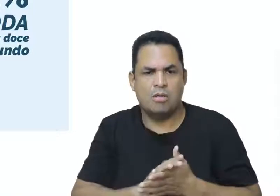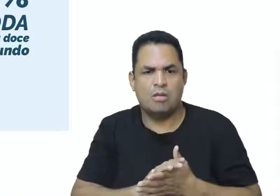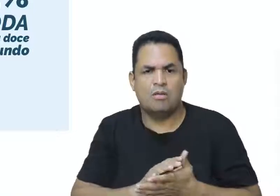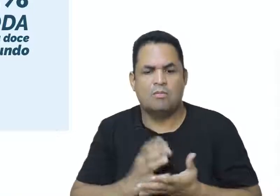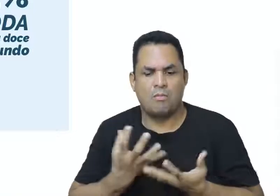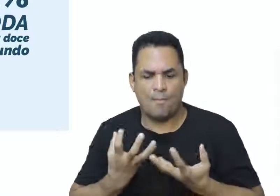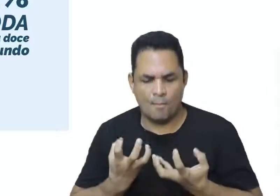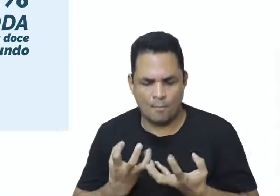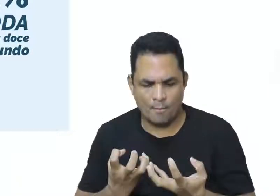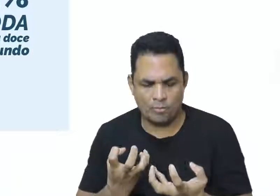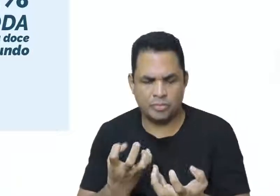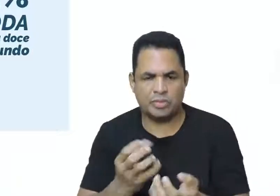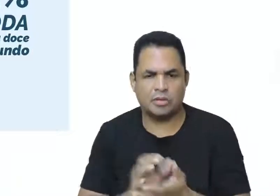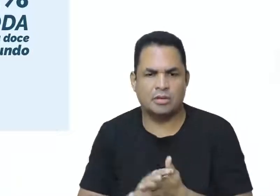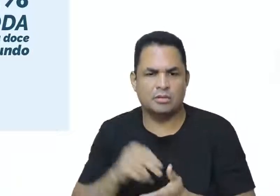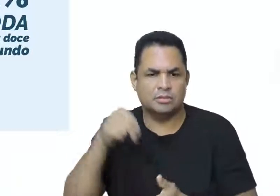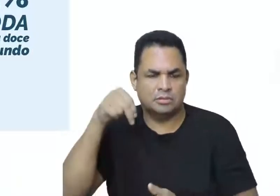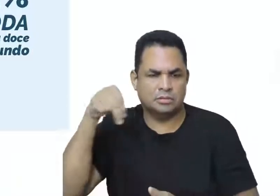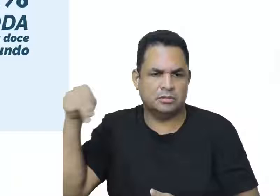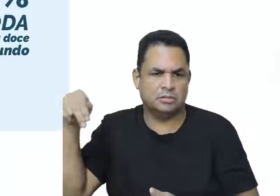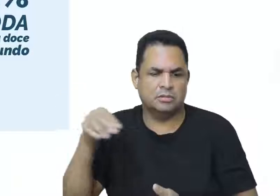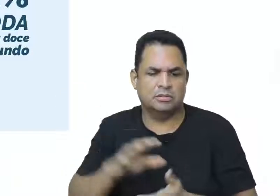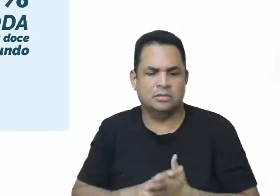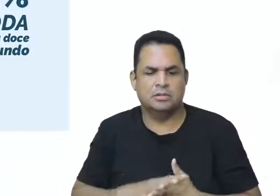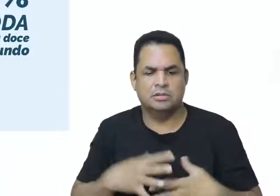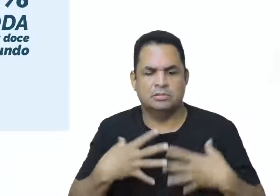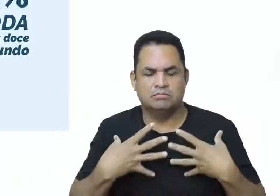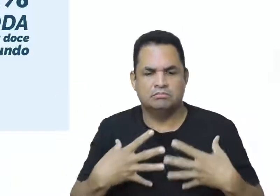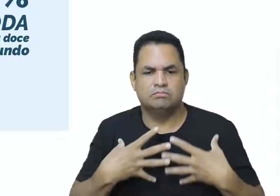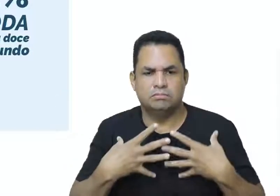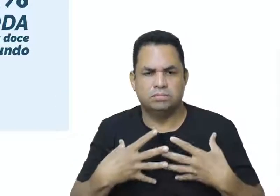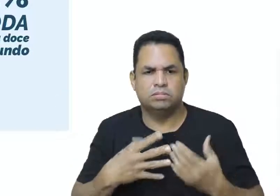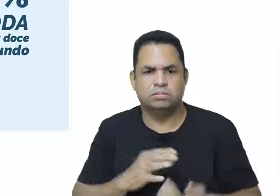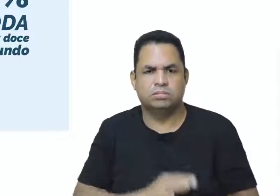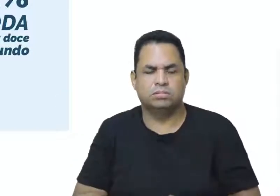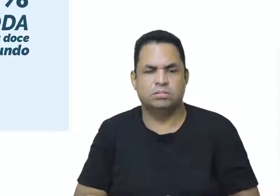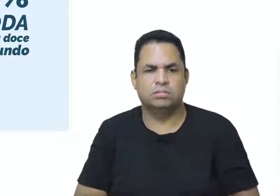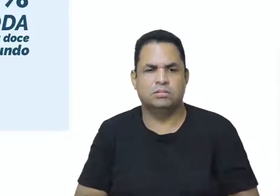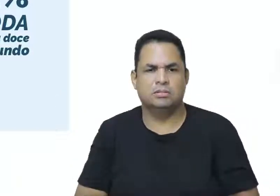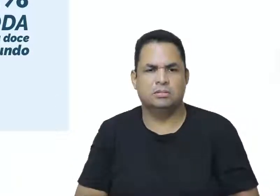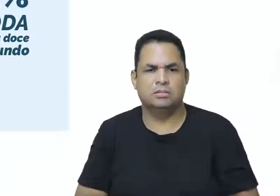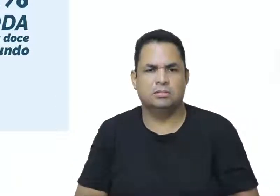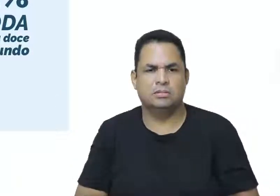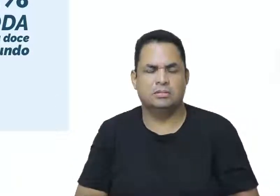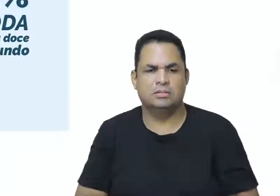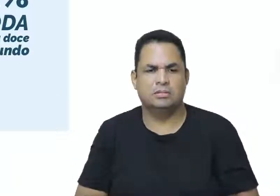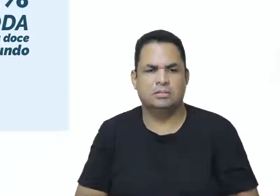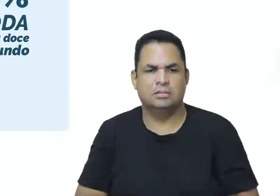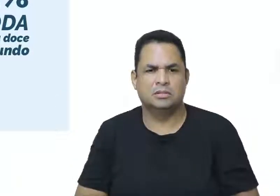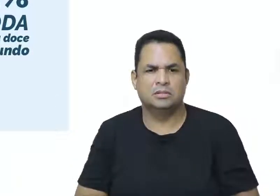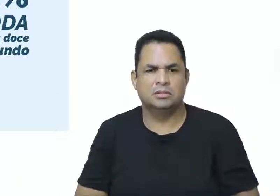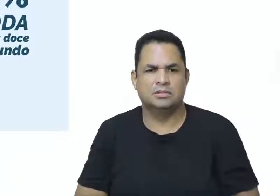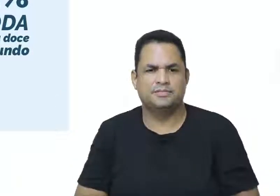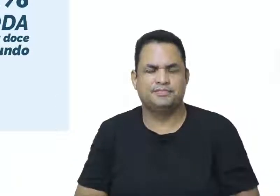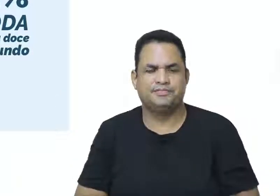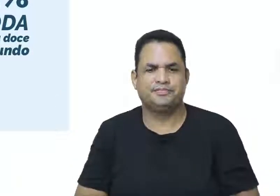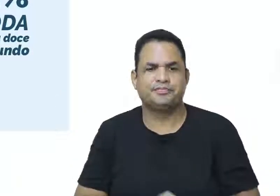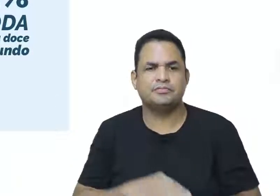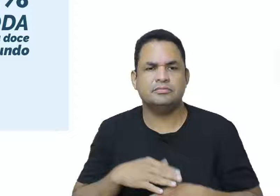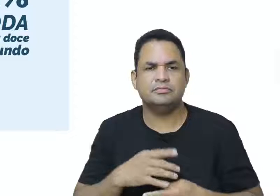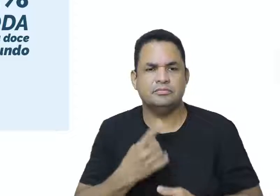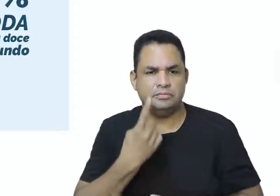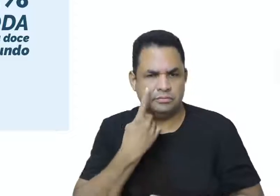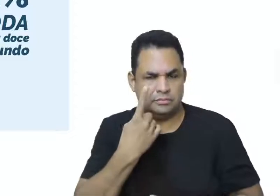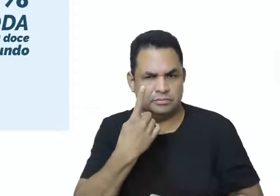nordestino, a Caatinga, o clima tropical semi-árido, tá? Quando você observa aí,